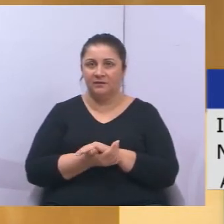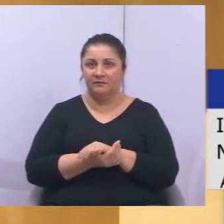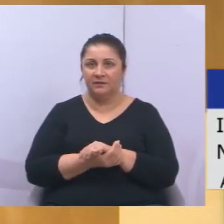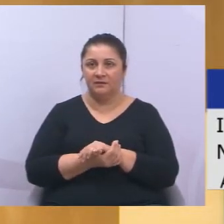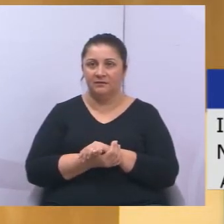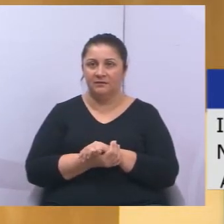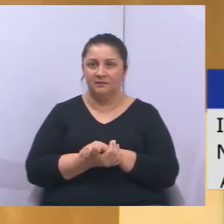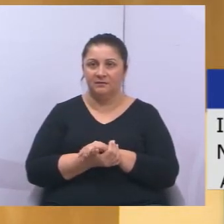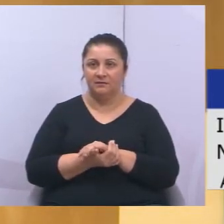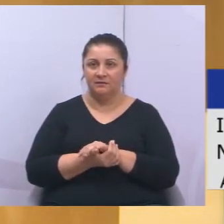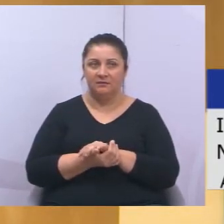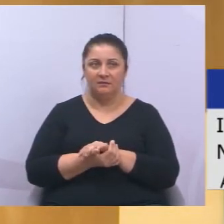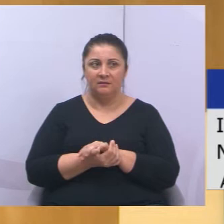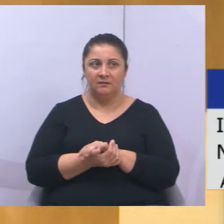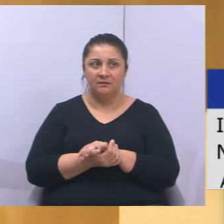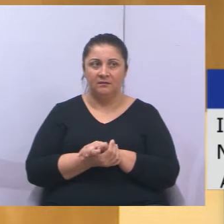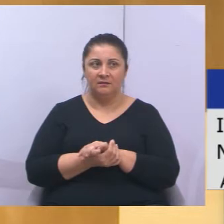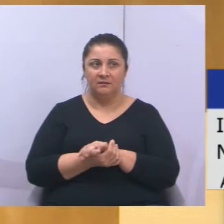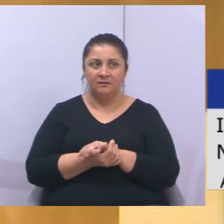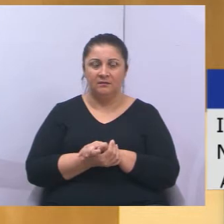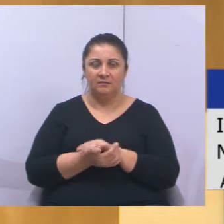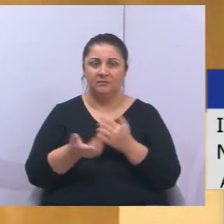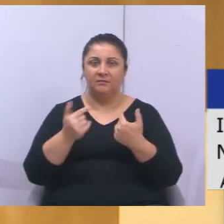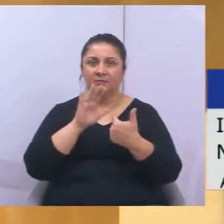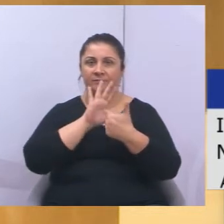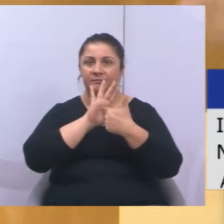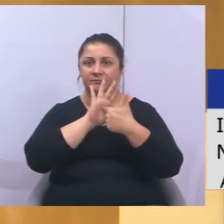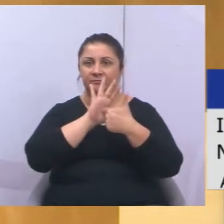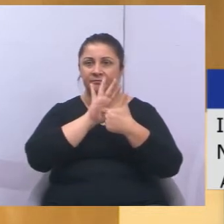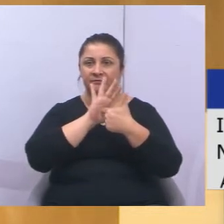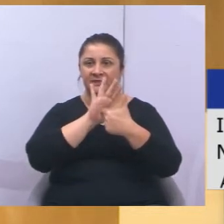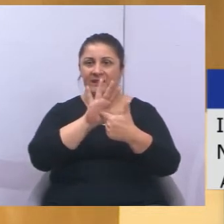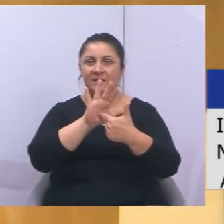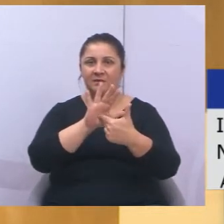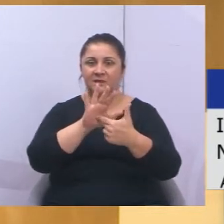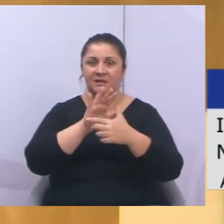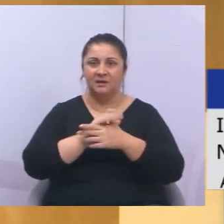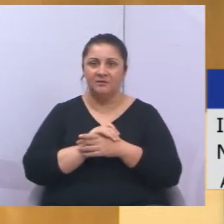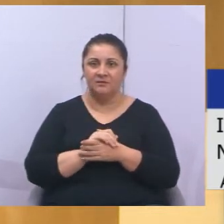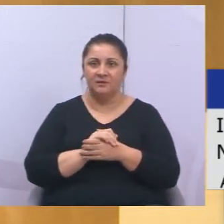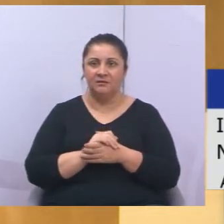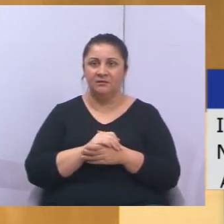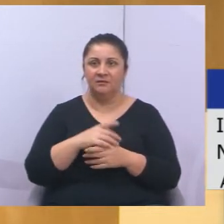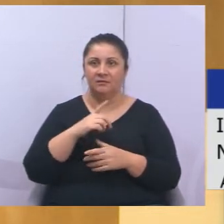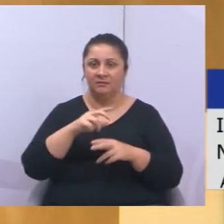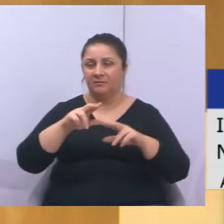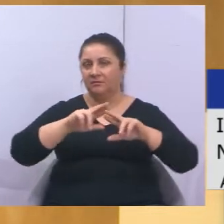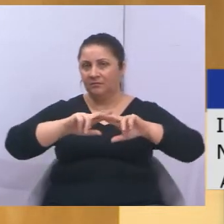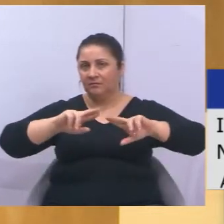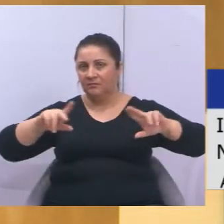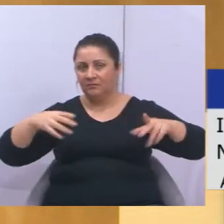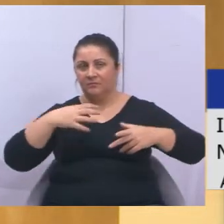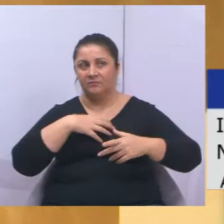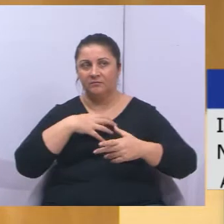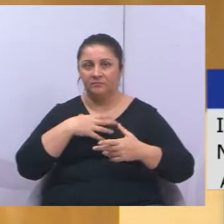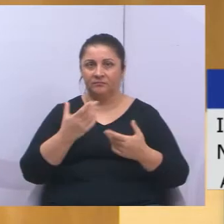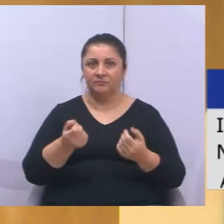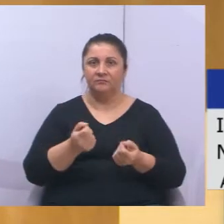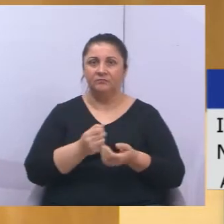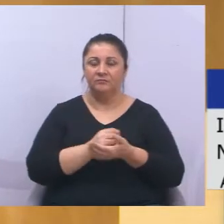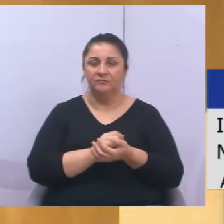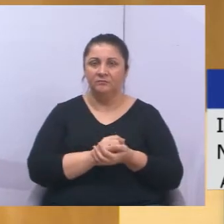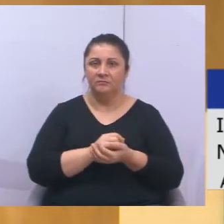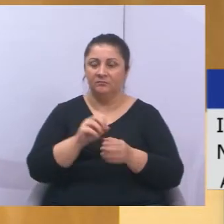dessa performance para mostrar que nós temos outras formas de levar a